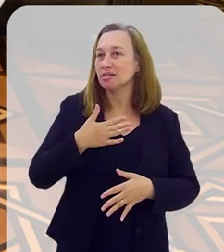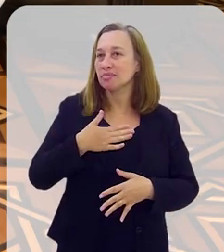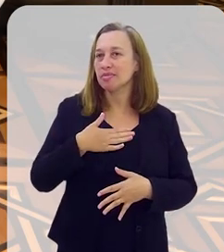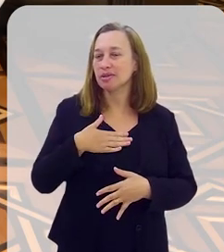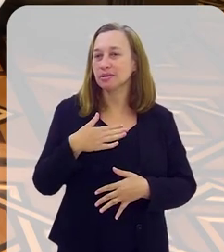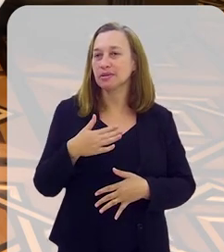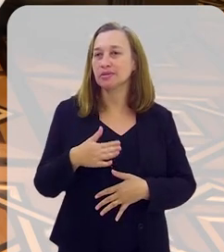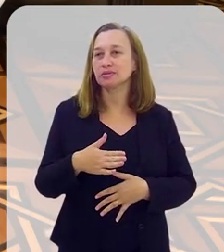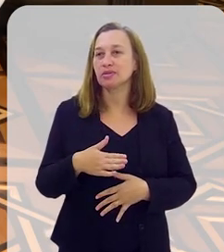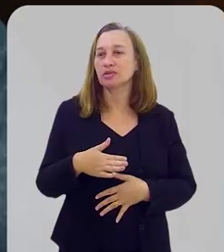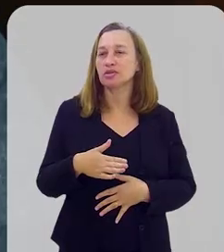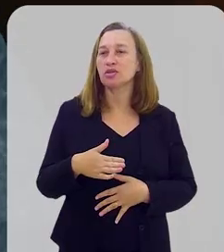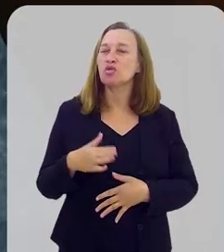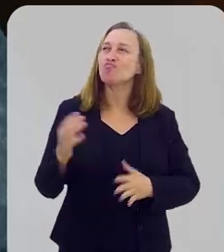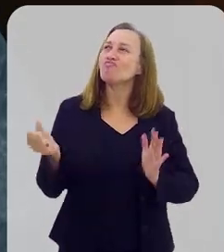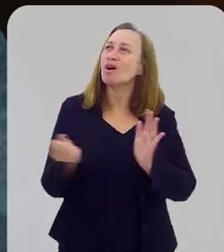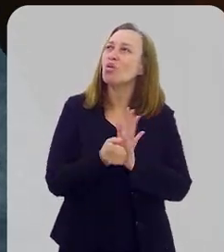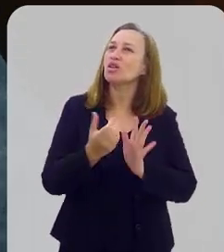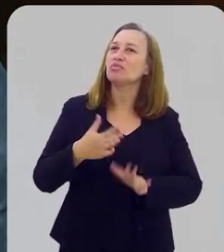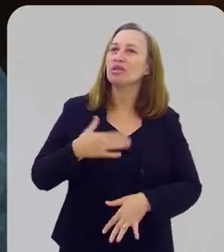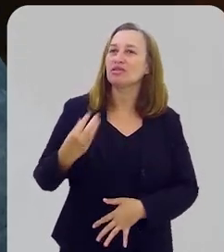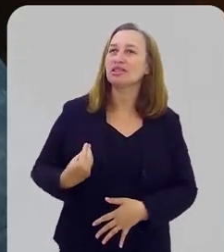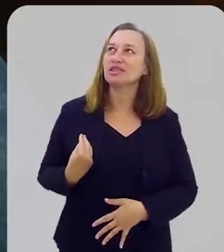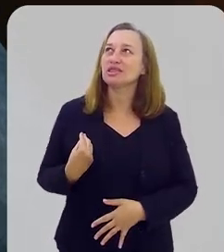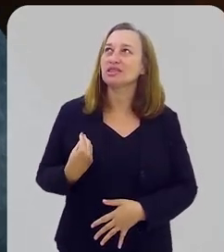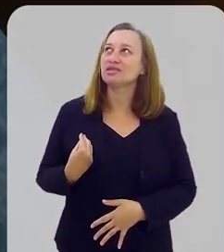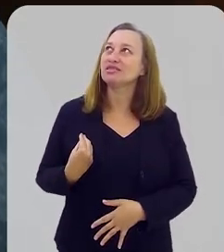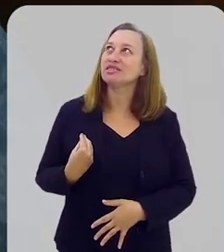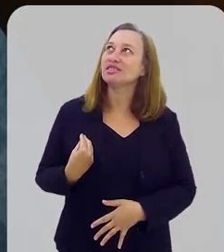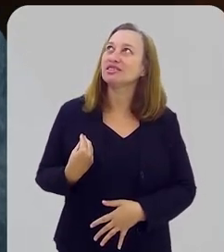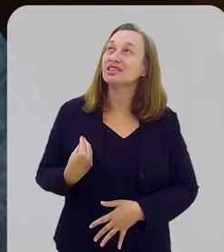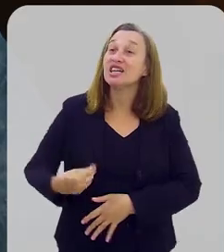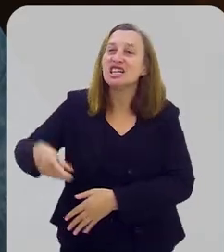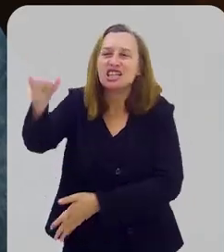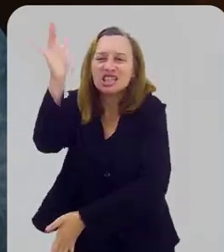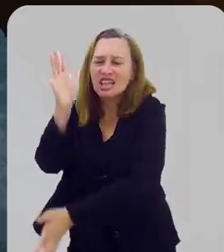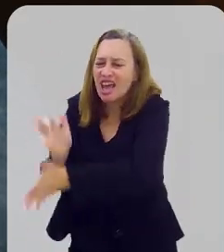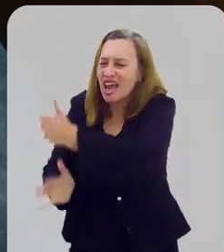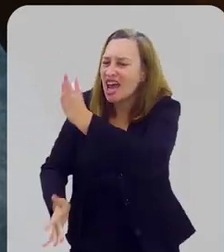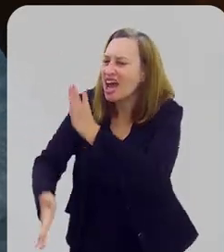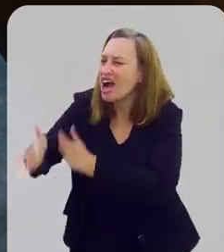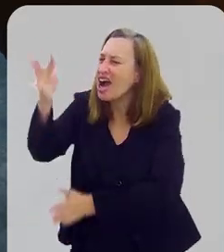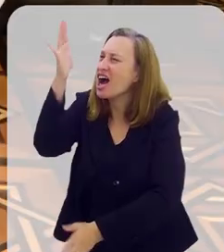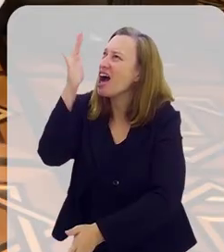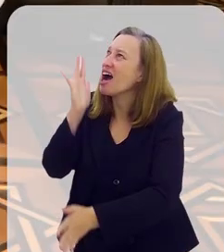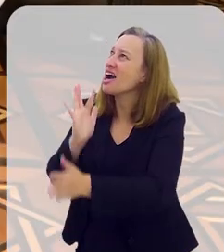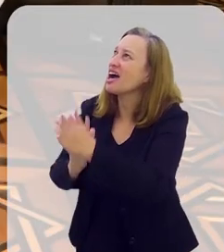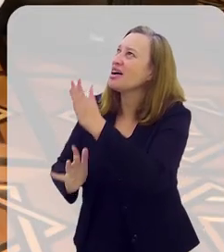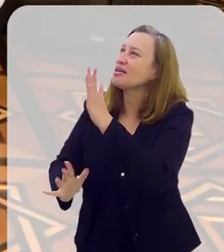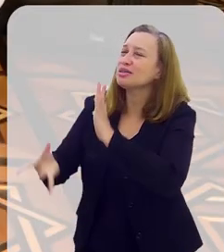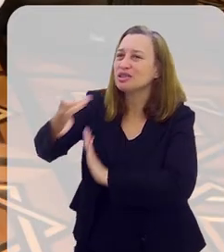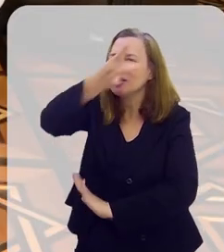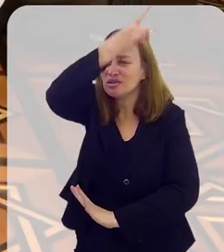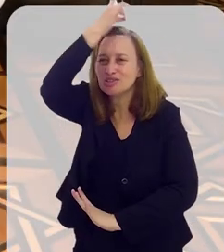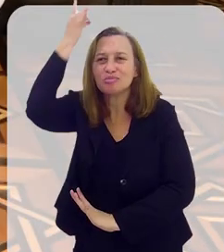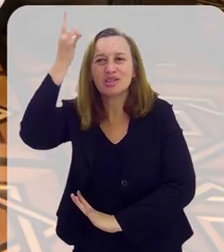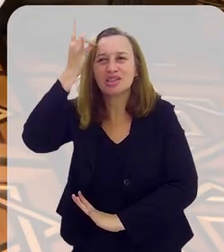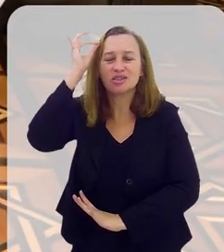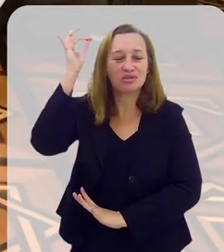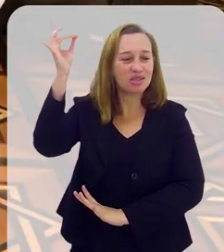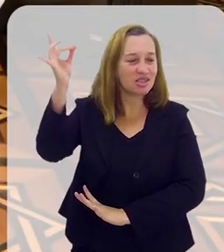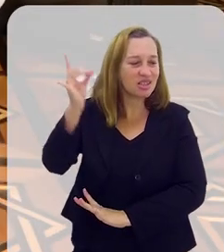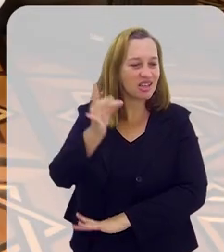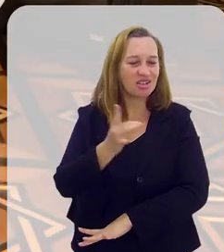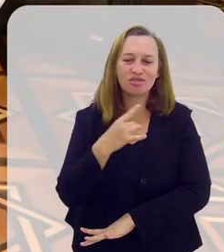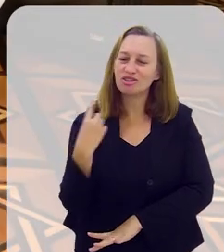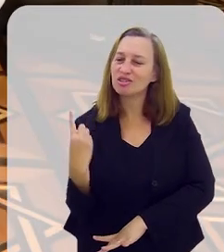total rapaz música marcou minha vida hum Derrama tua chequen sobre